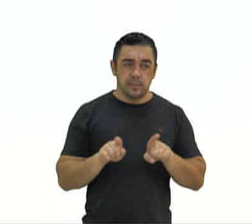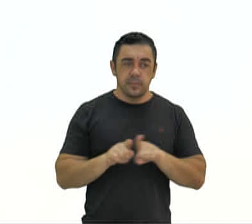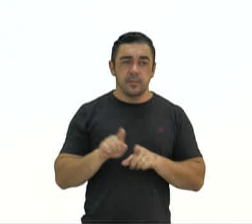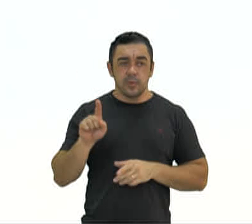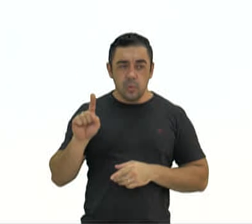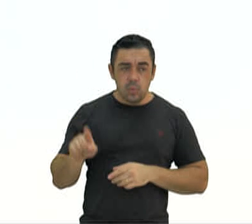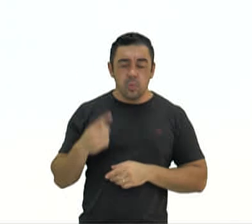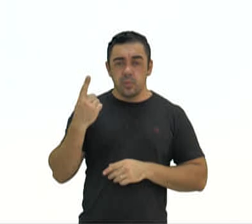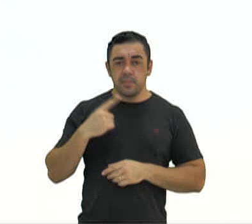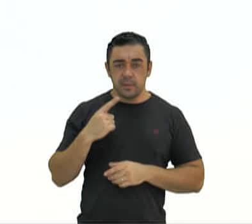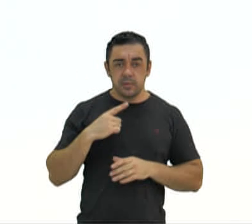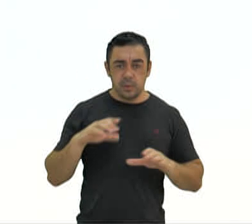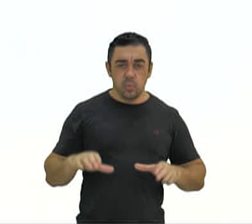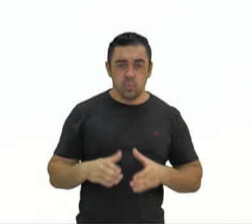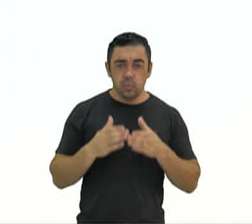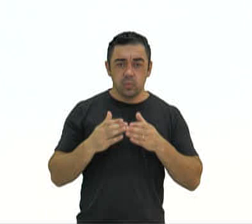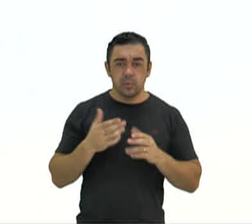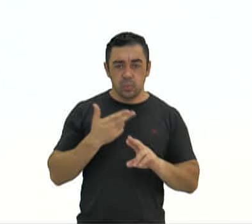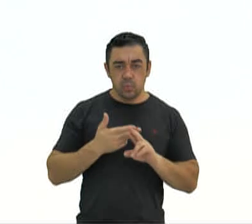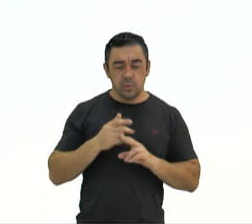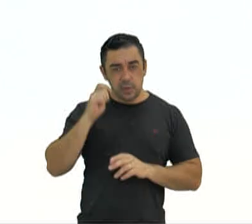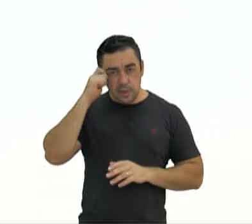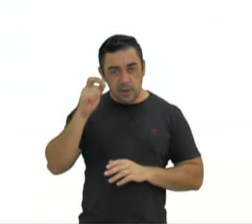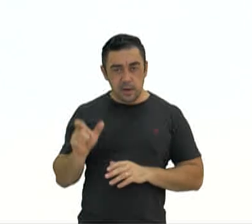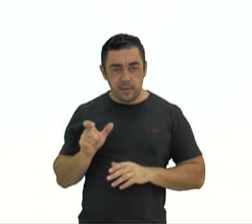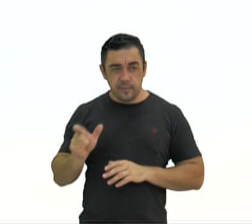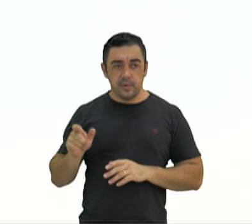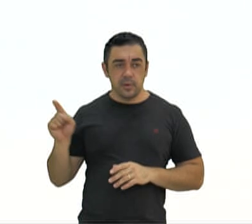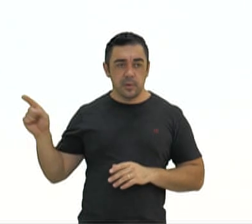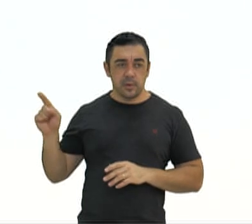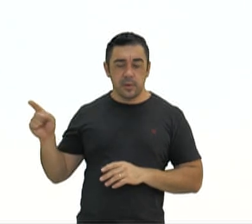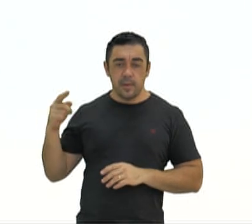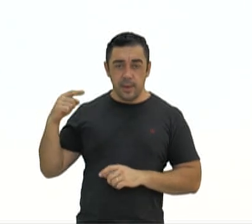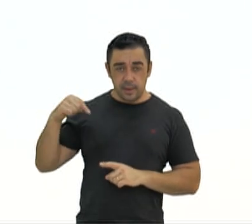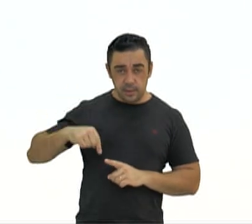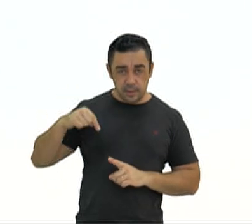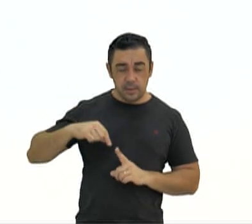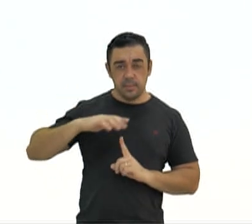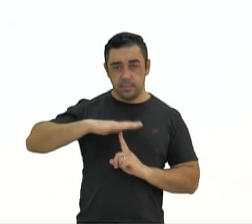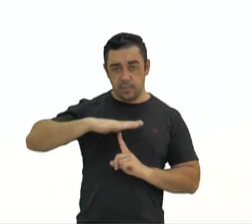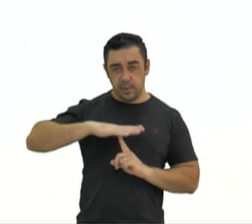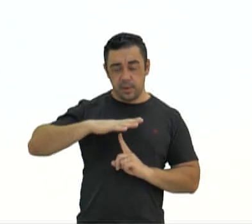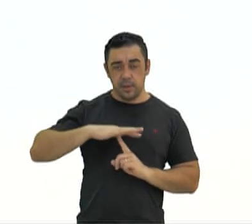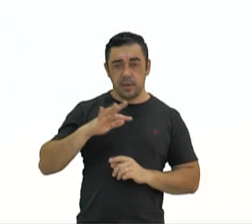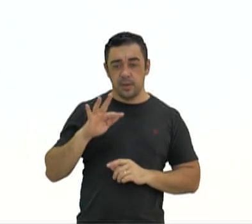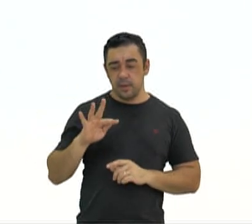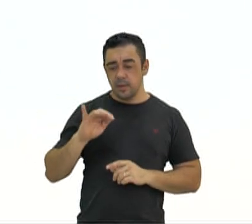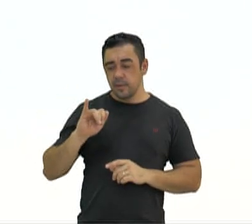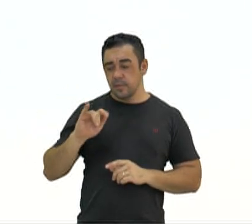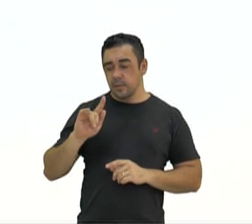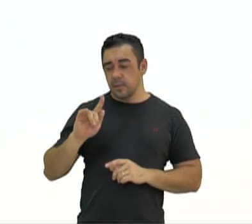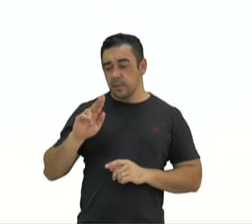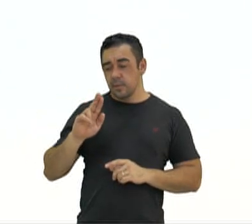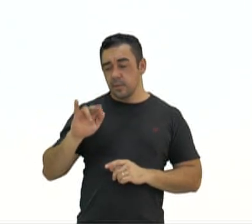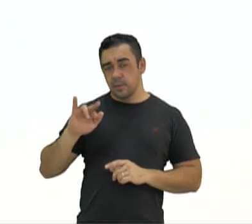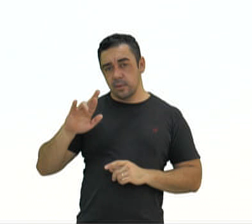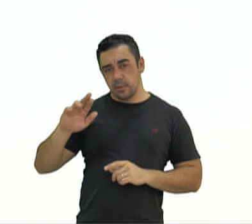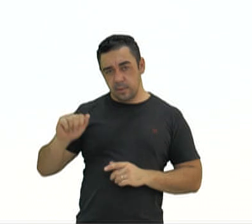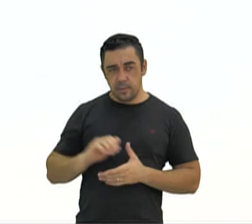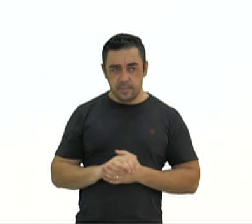uma usina termoelétrica que usa carvão em Figueira, no Paraná. Aqui no mapinha